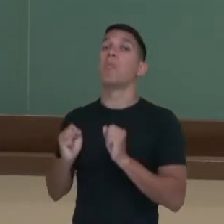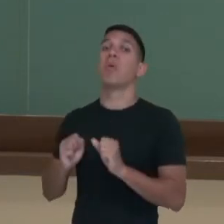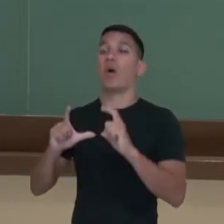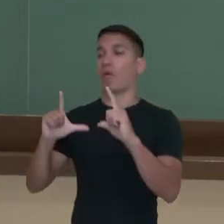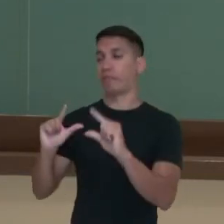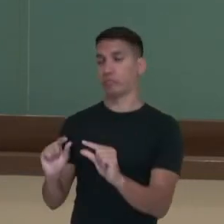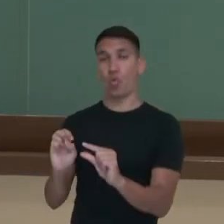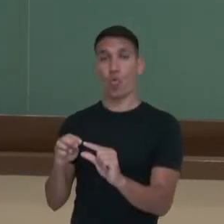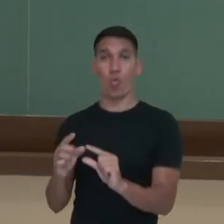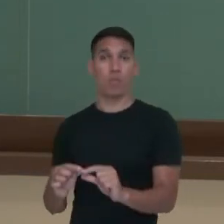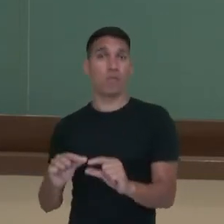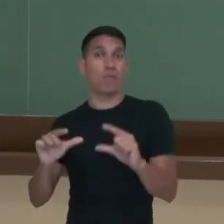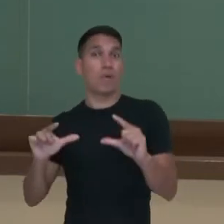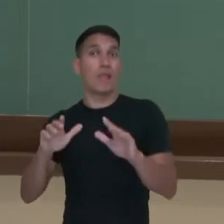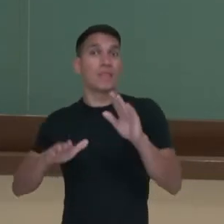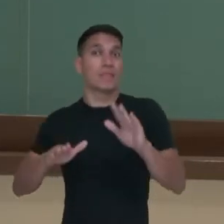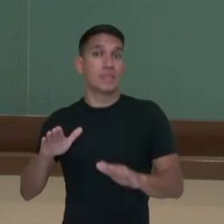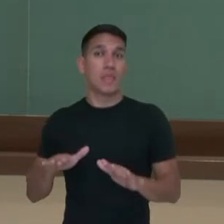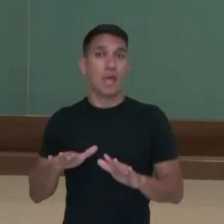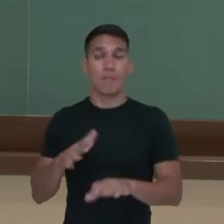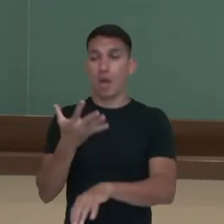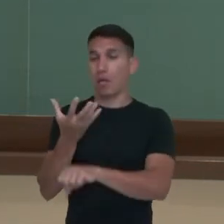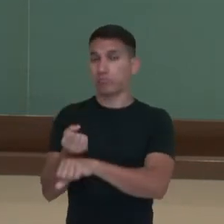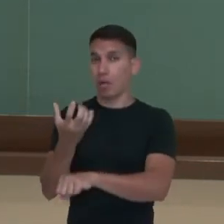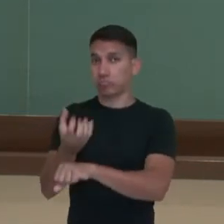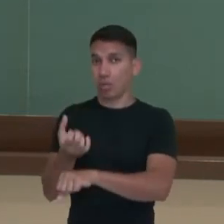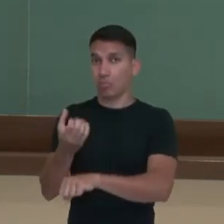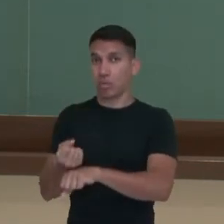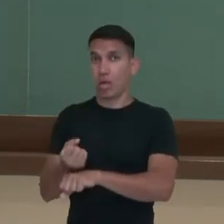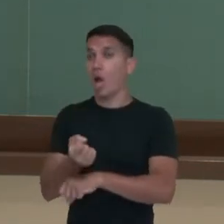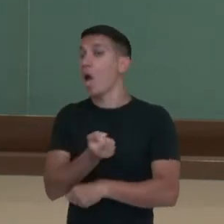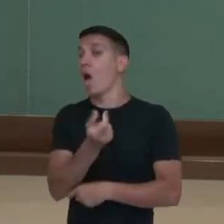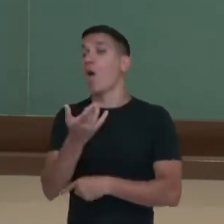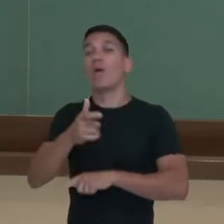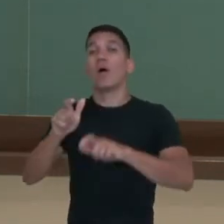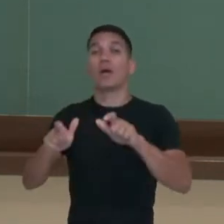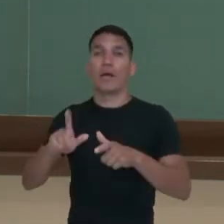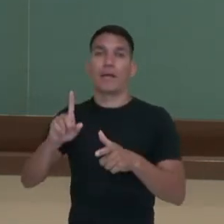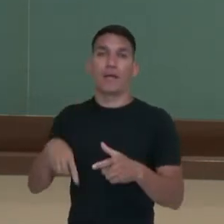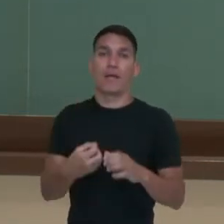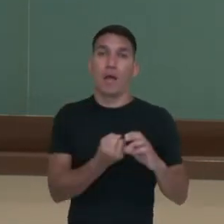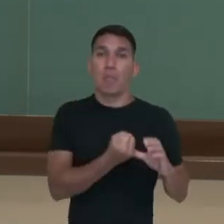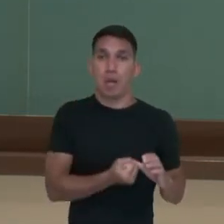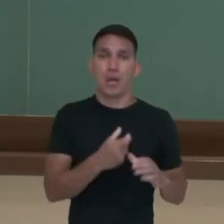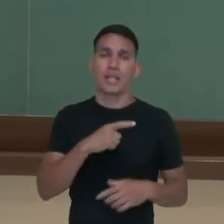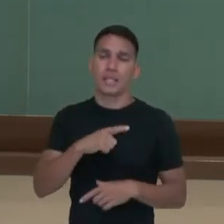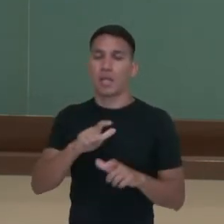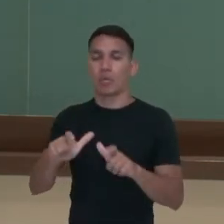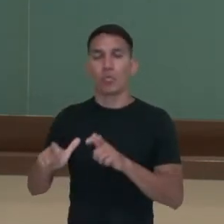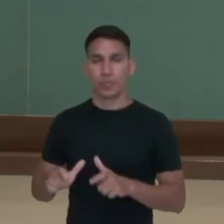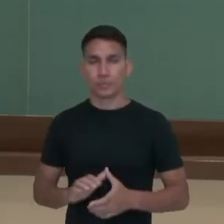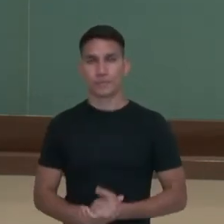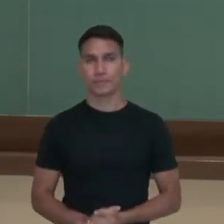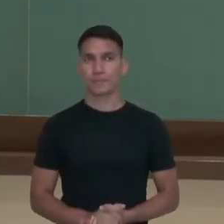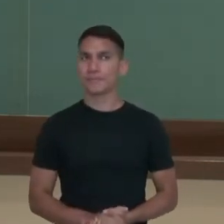ou aumentado dependendo da gravidade, né, aonde essa massa, essa pessoa está.